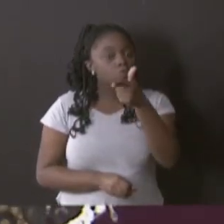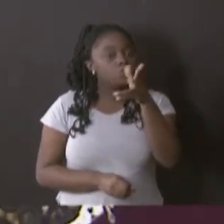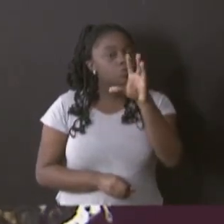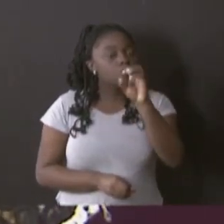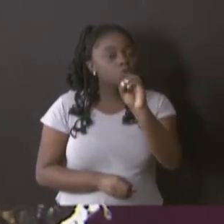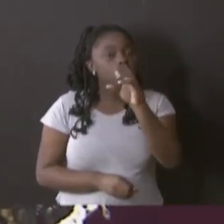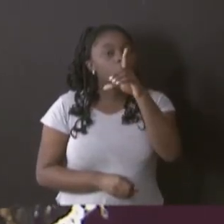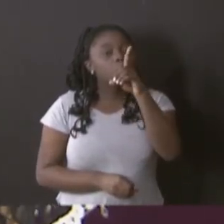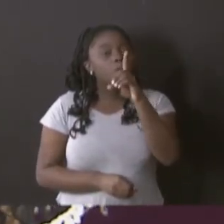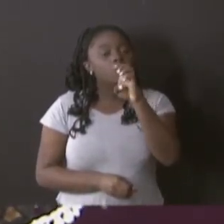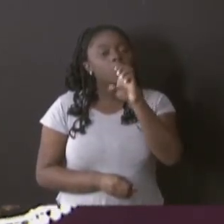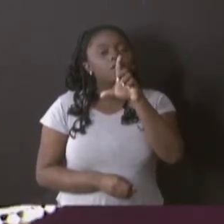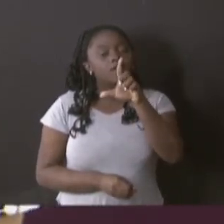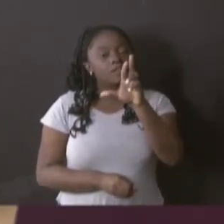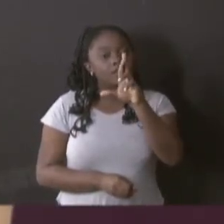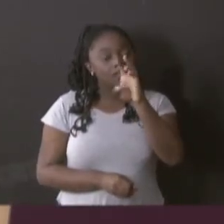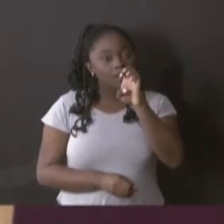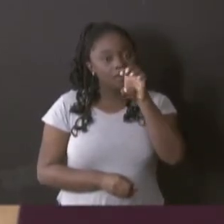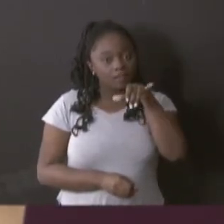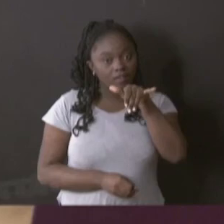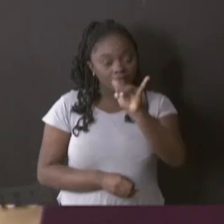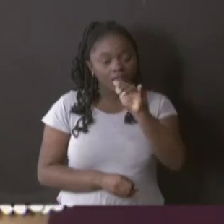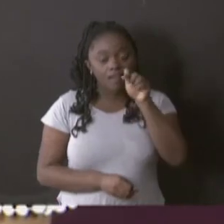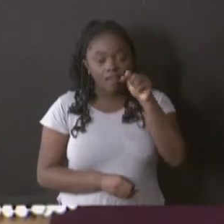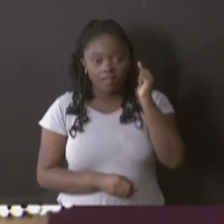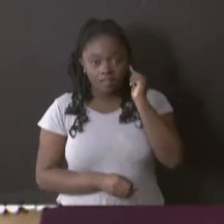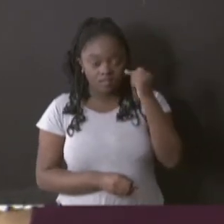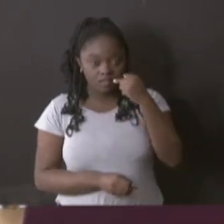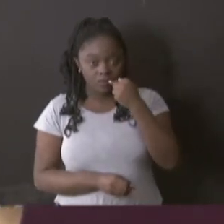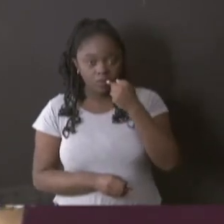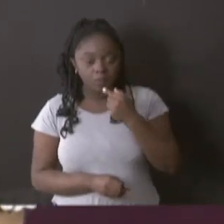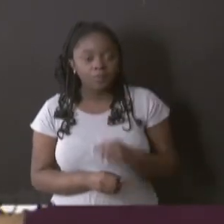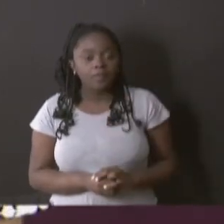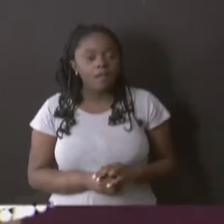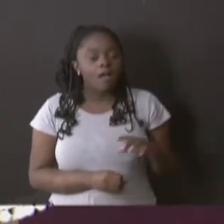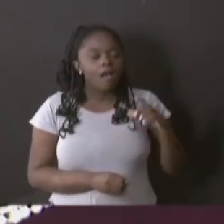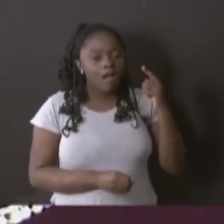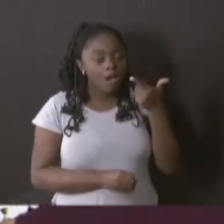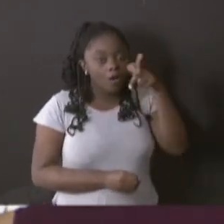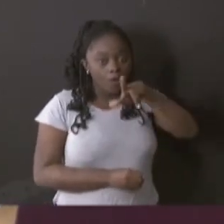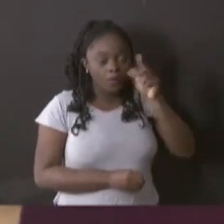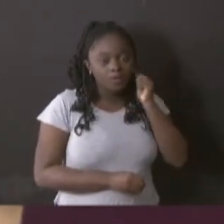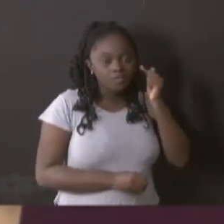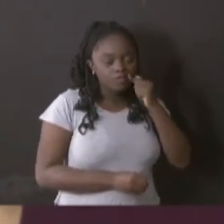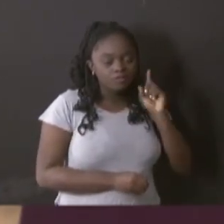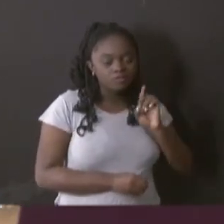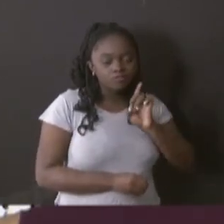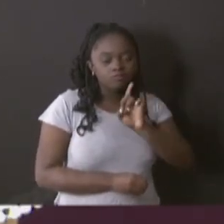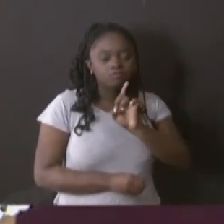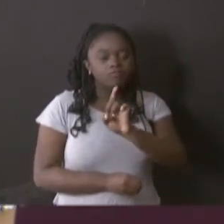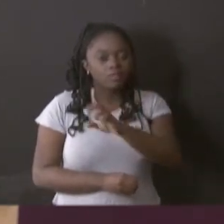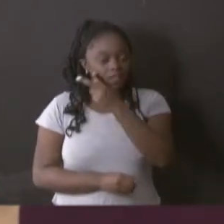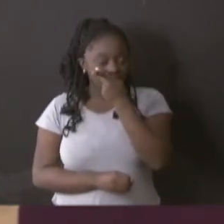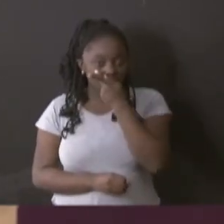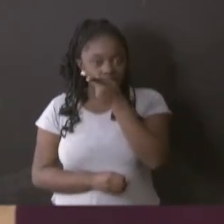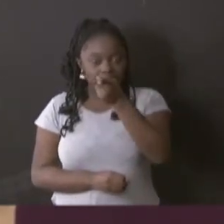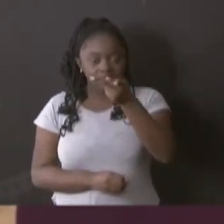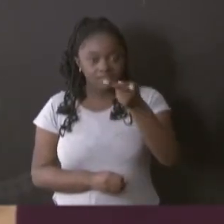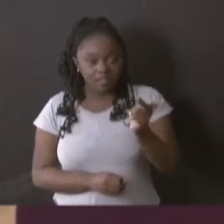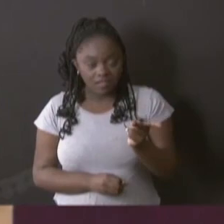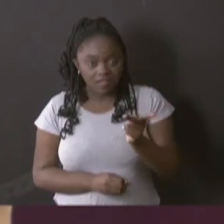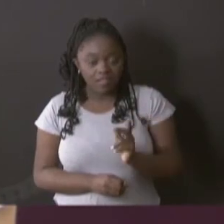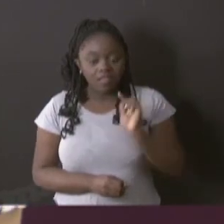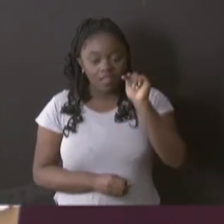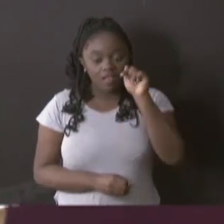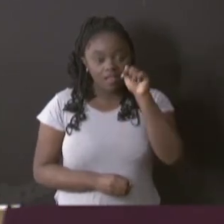pessoa surda lá, o menino que estava recluso, que ficava abandonado, que não interagia, que não